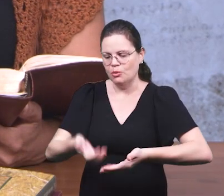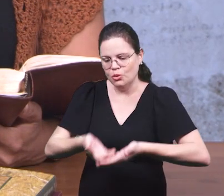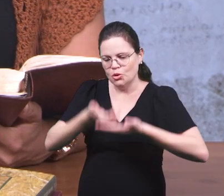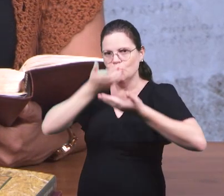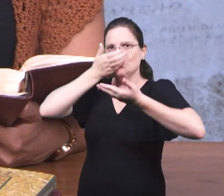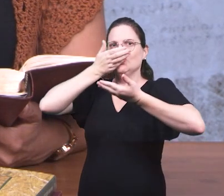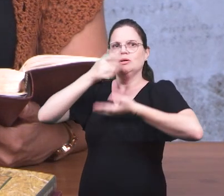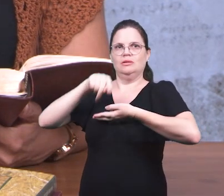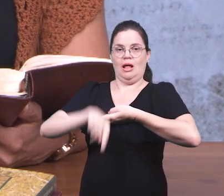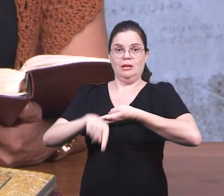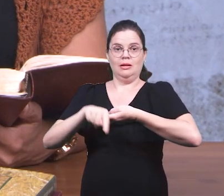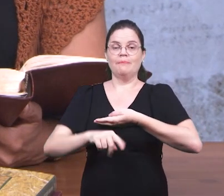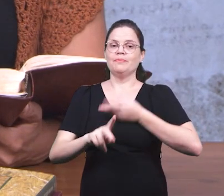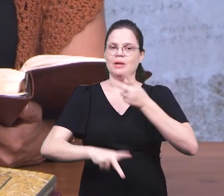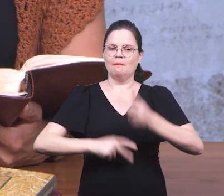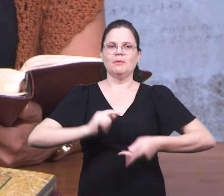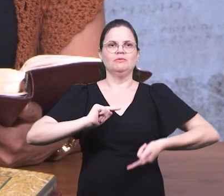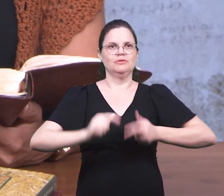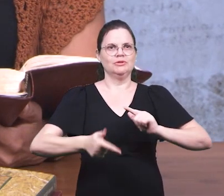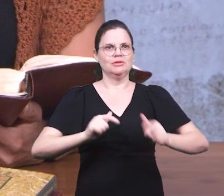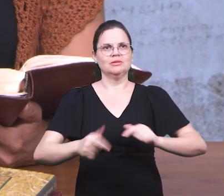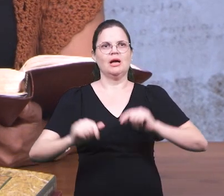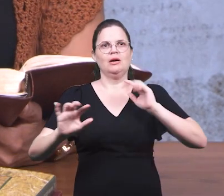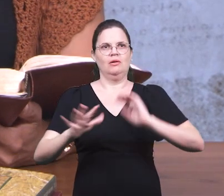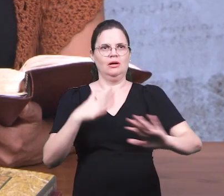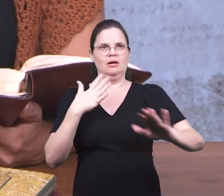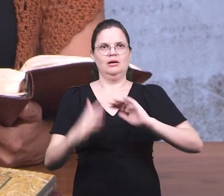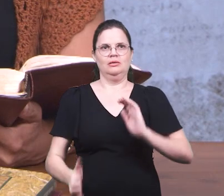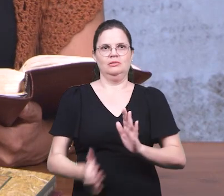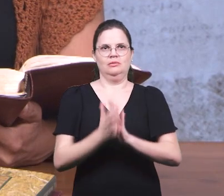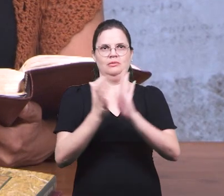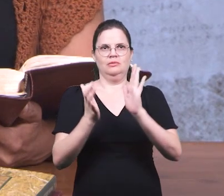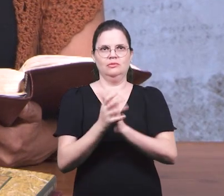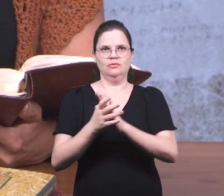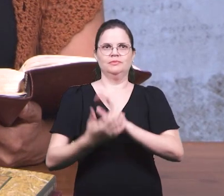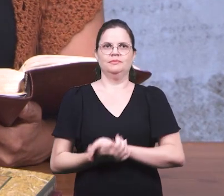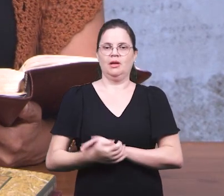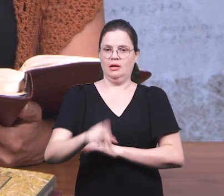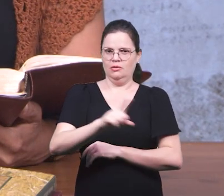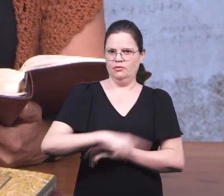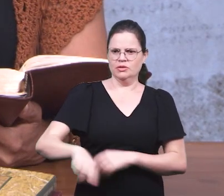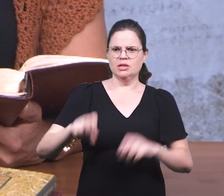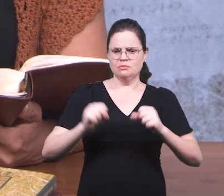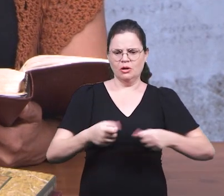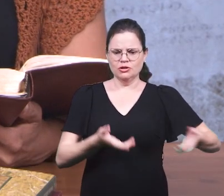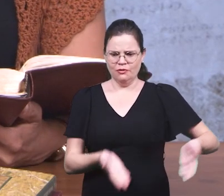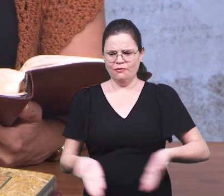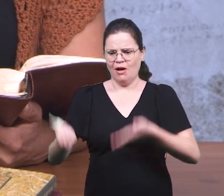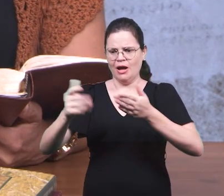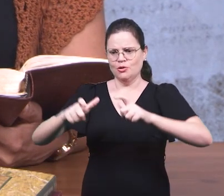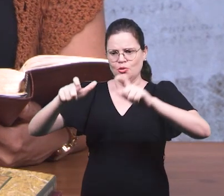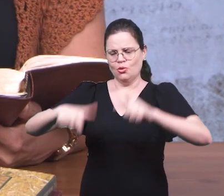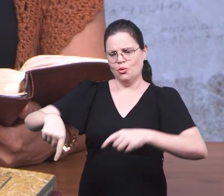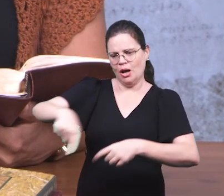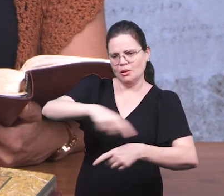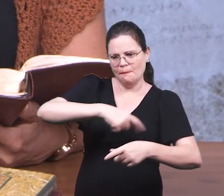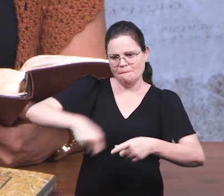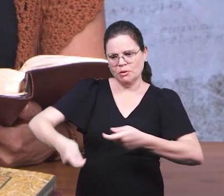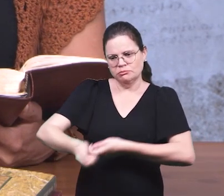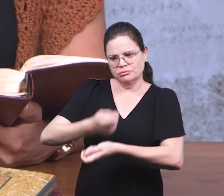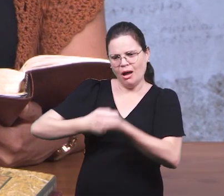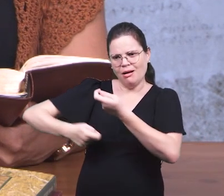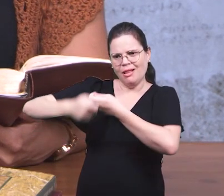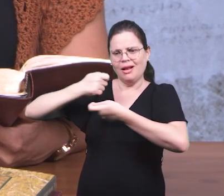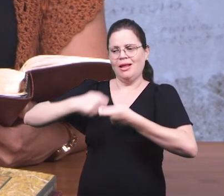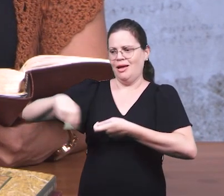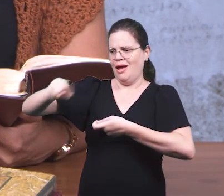este cântico: sobe, poço, e vós cantai dele. Tu, poço, que cavaram